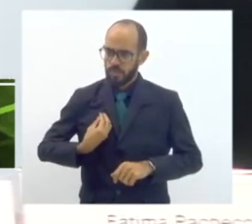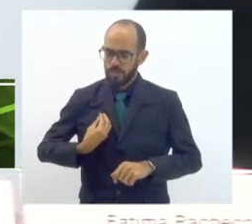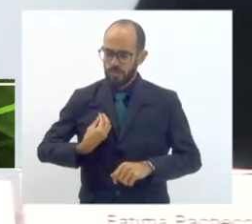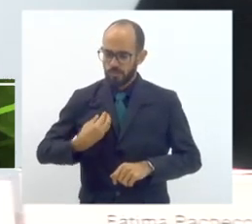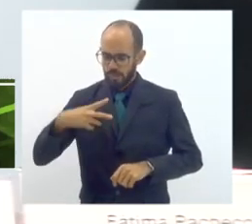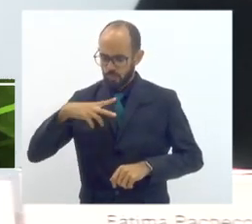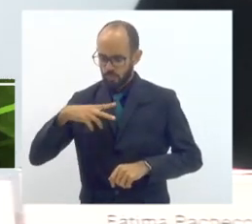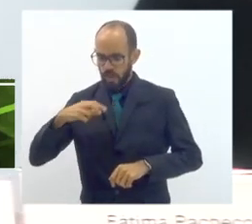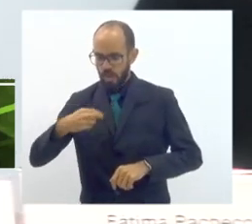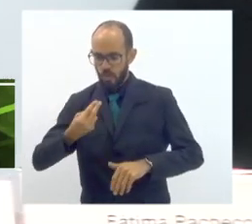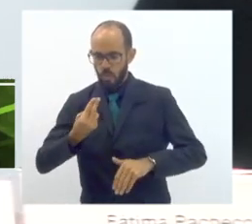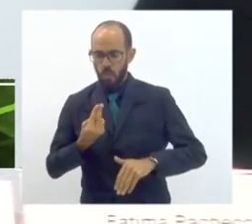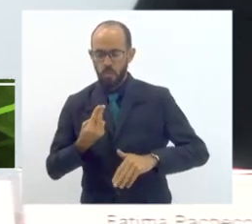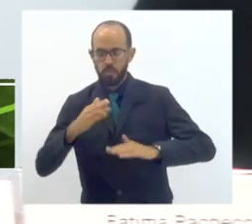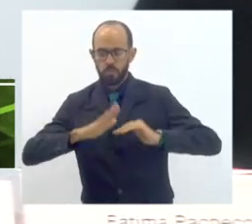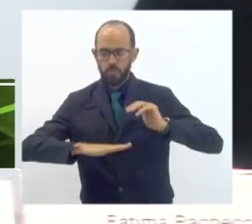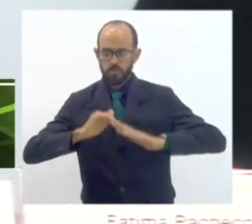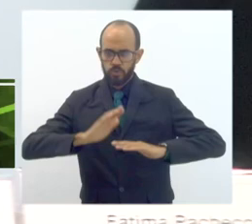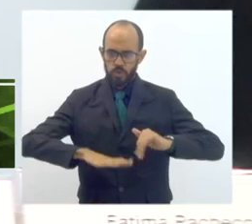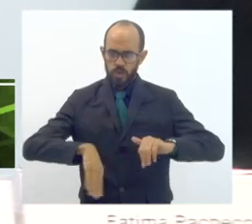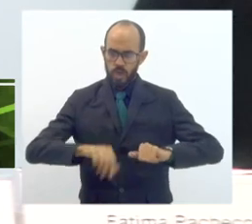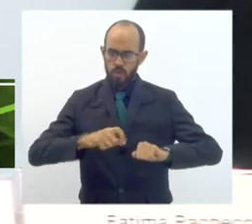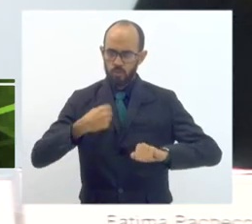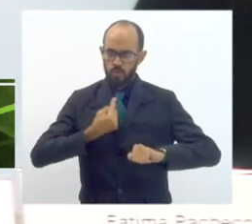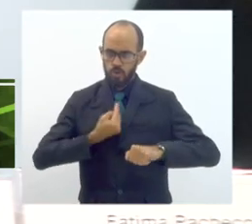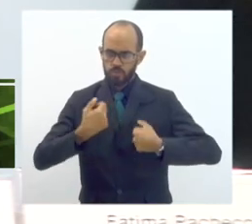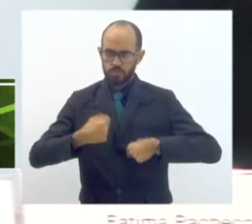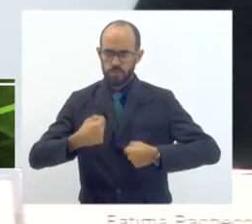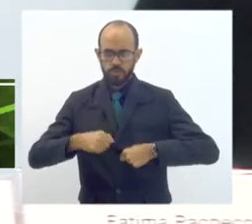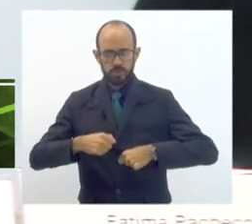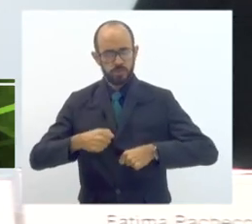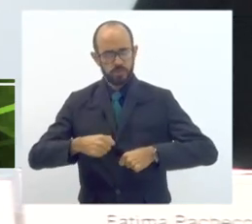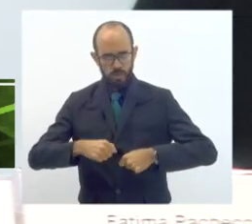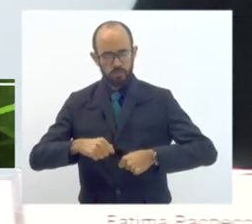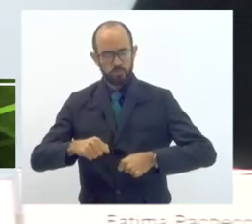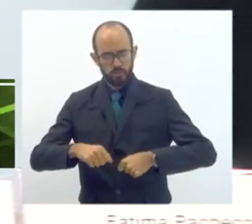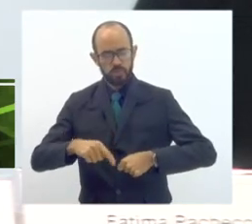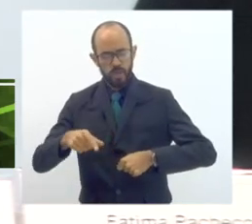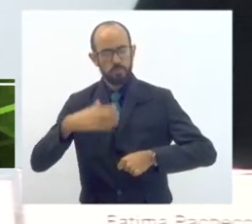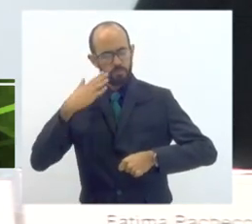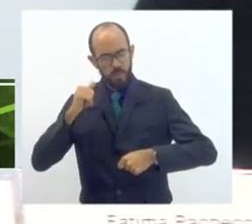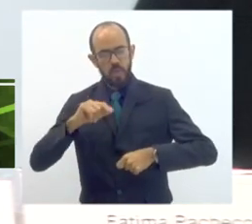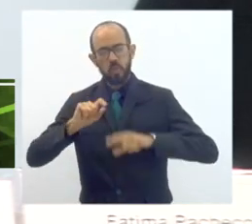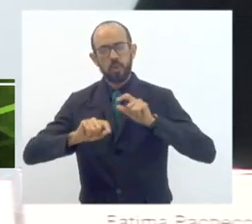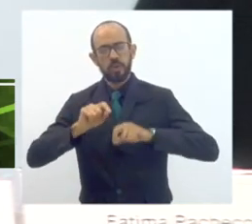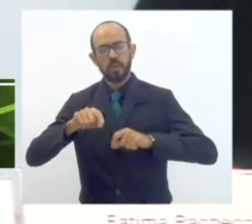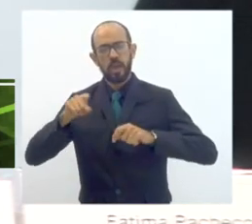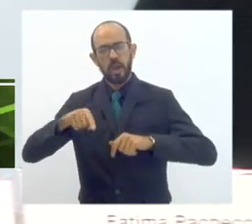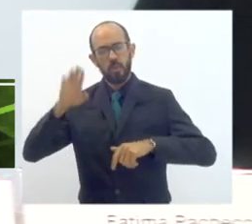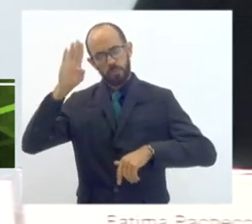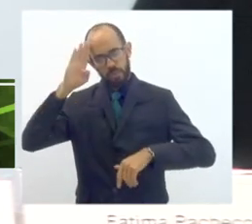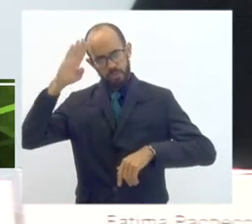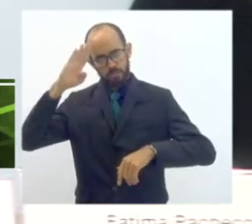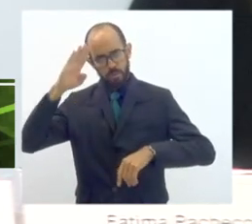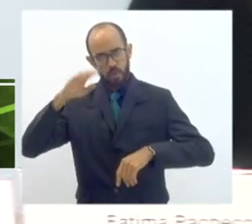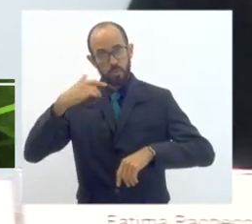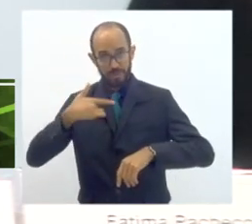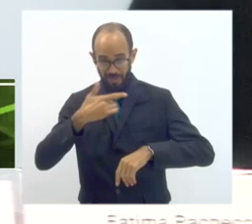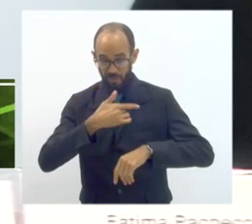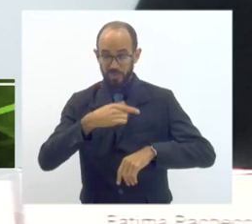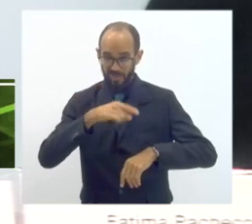profissional, muito mais à frente da prefeitura, nós precisamos colocar prioridades, e saúde é prioridade. Então, eu queria